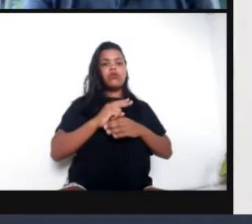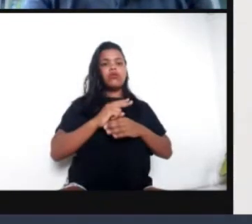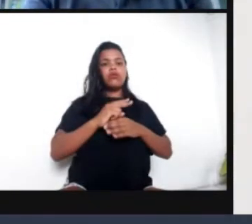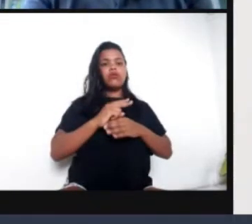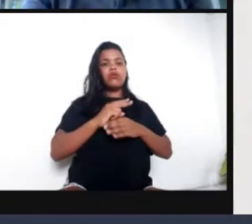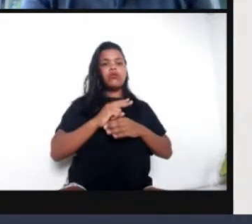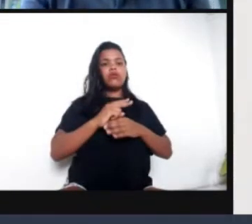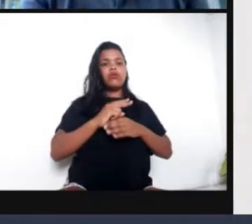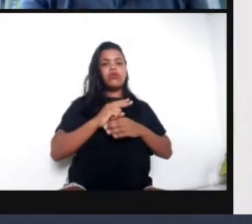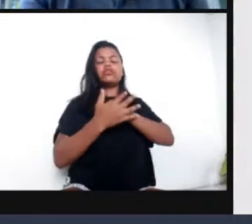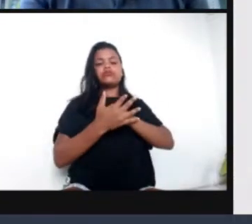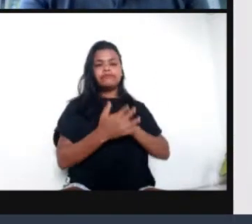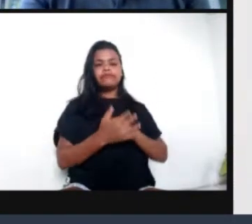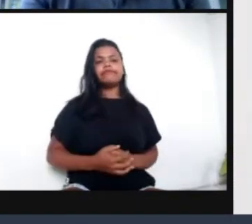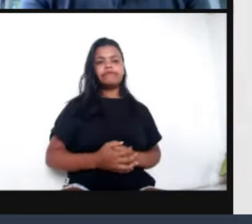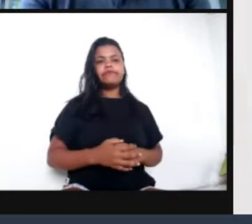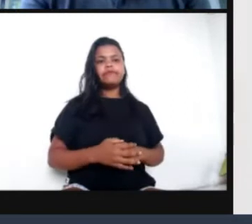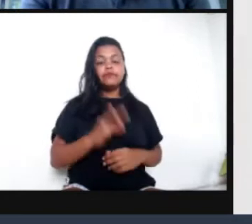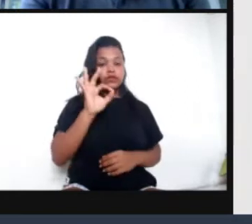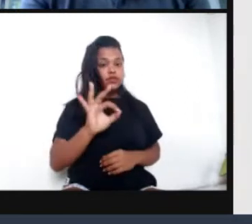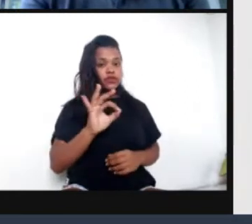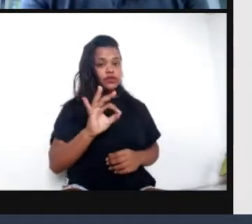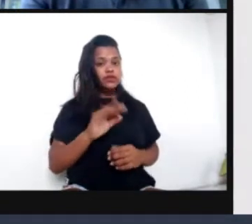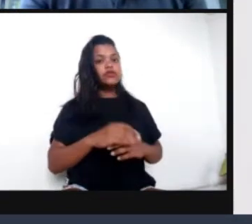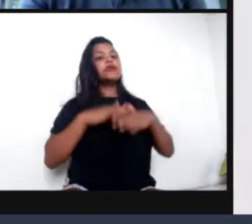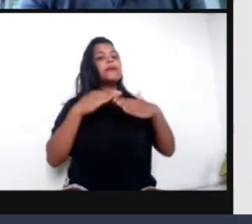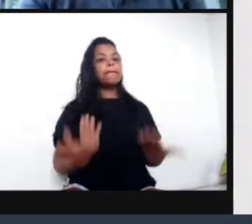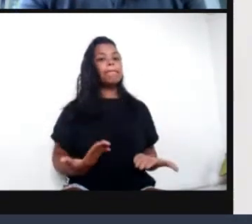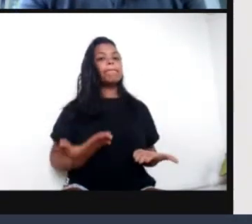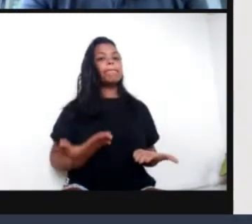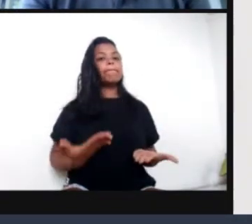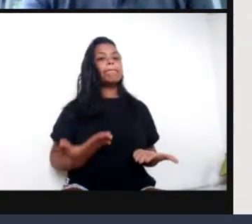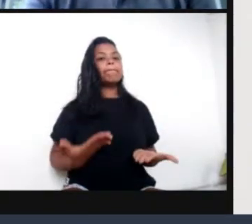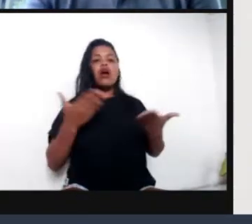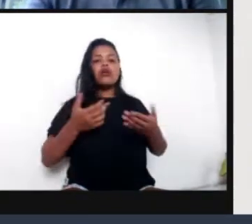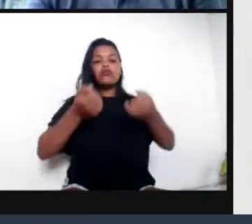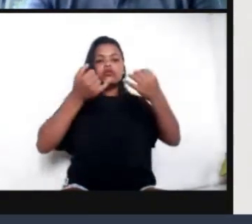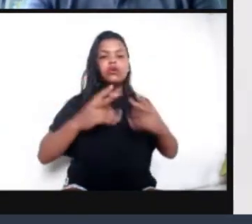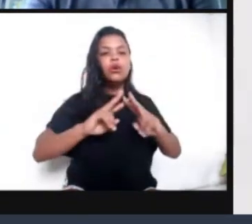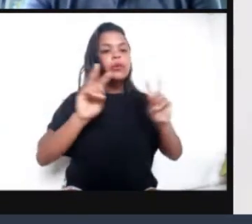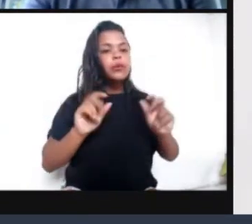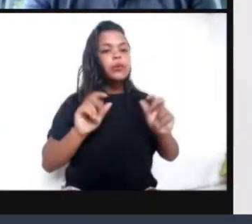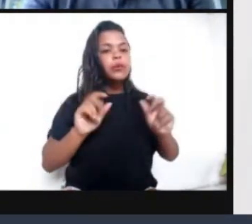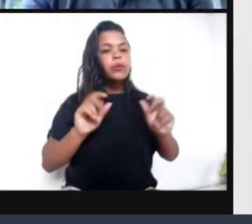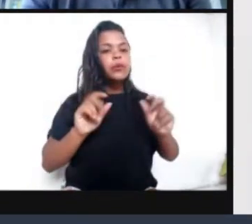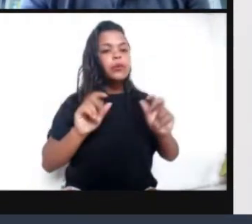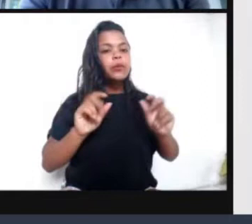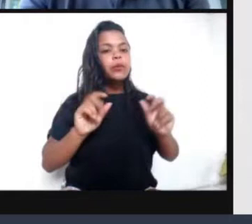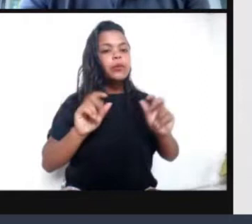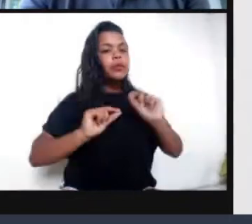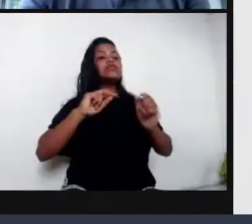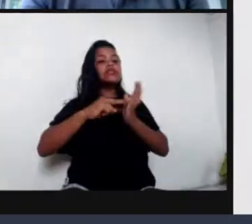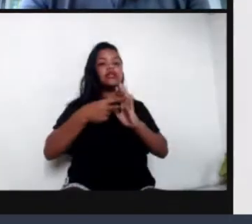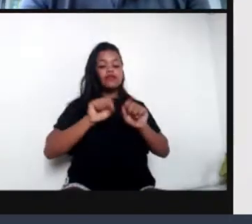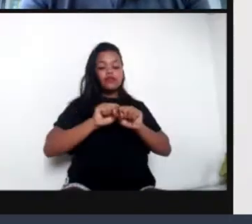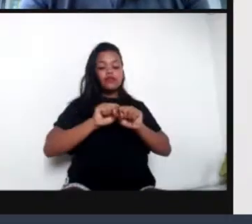para iniciar, a gente vai ver um pouquinho do que é esse sistema imunológico e quais são as funções dele e como é que ele vai